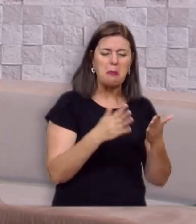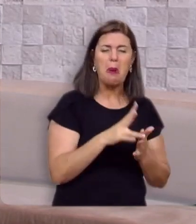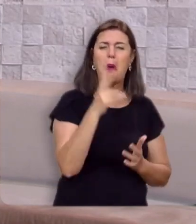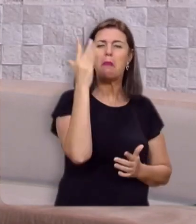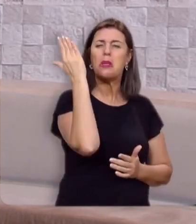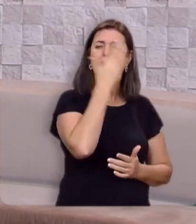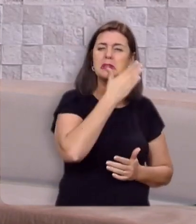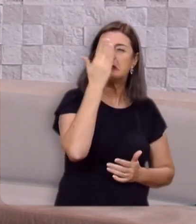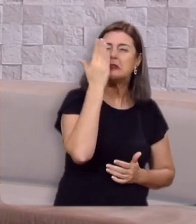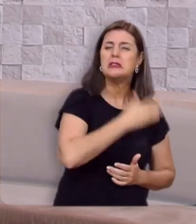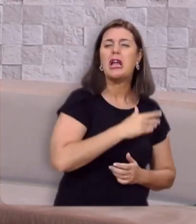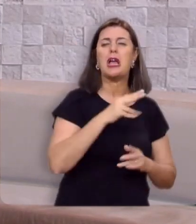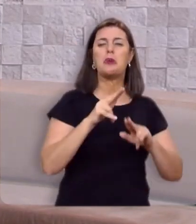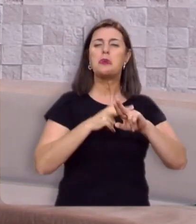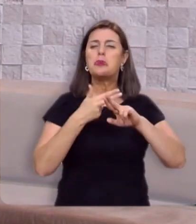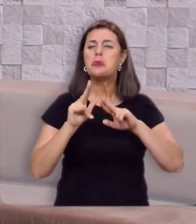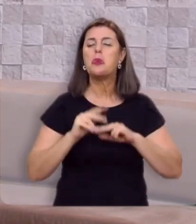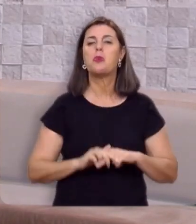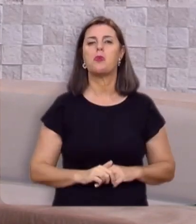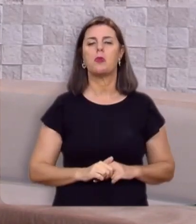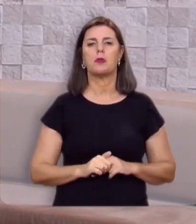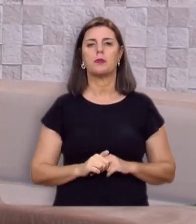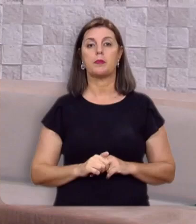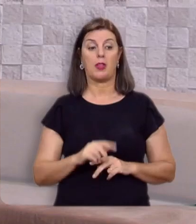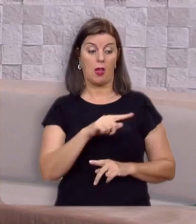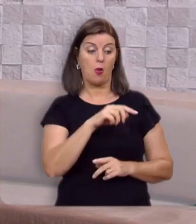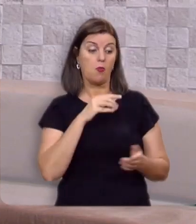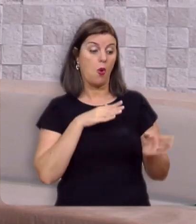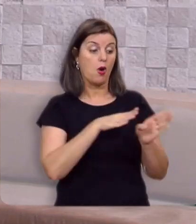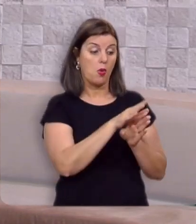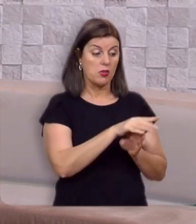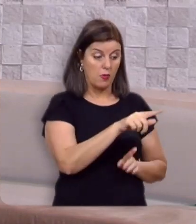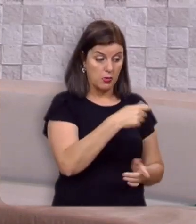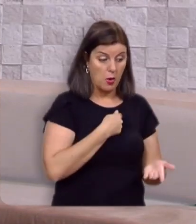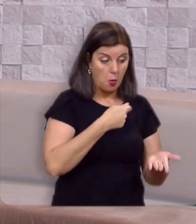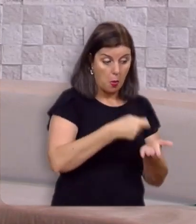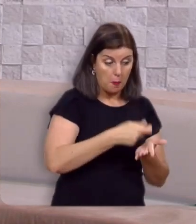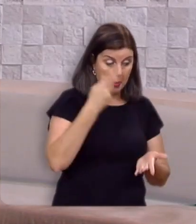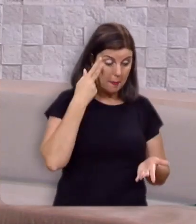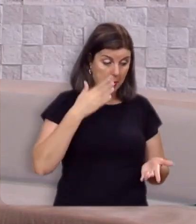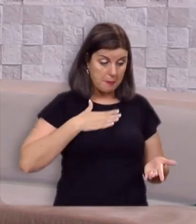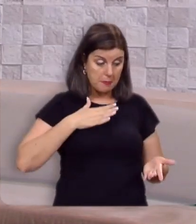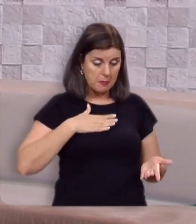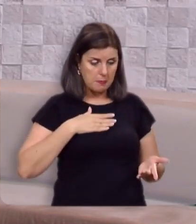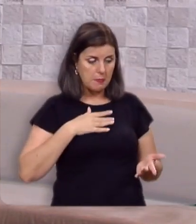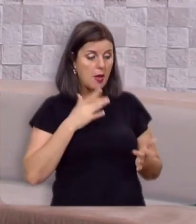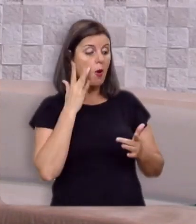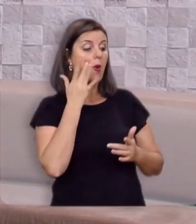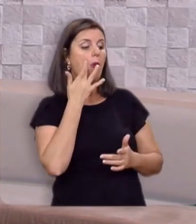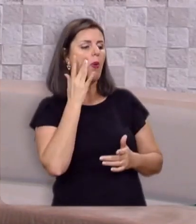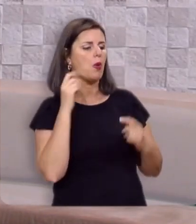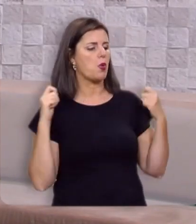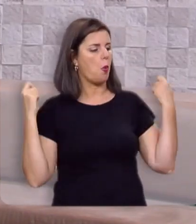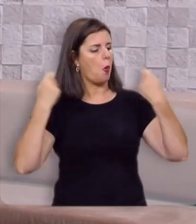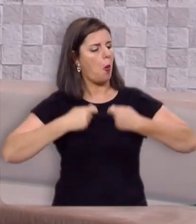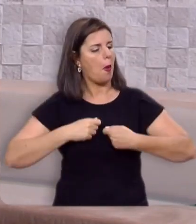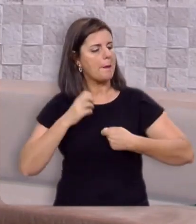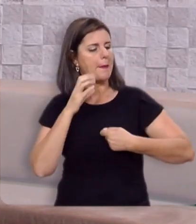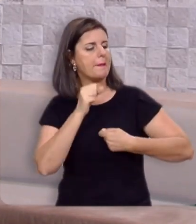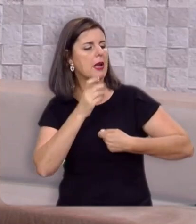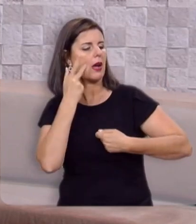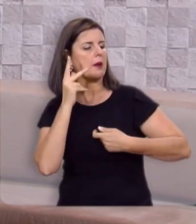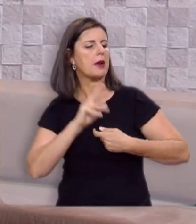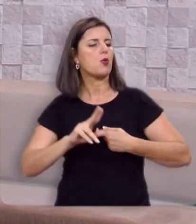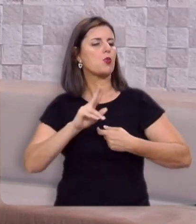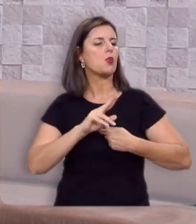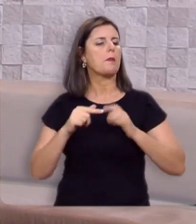Aconselho-te que de mim compres ouro refinado pelo fogo, para te enriqueceres, vestiduras brancas para te vestires, a fim de que não